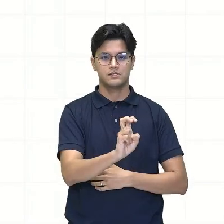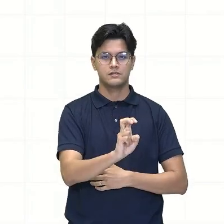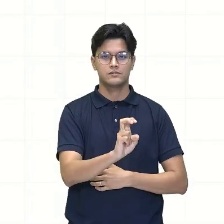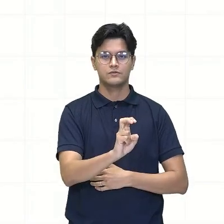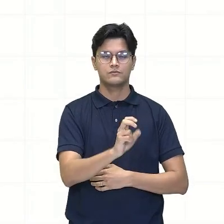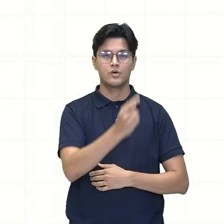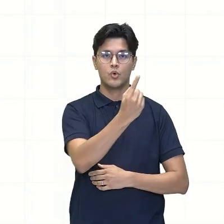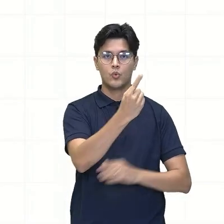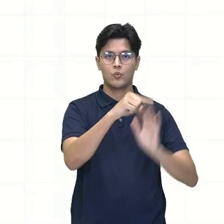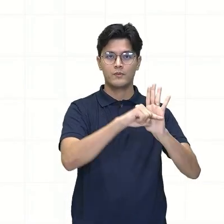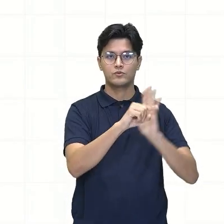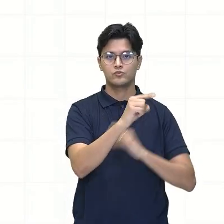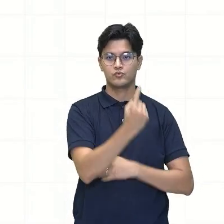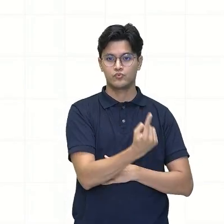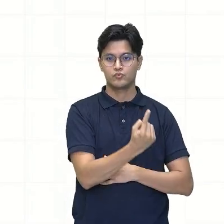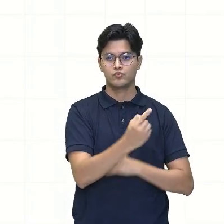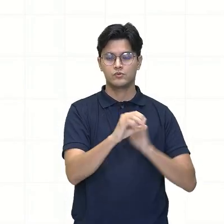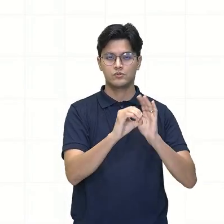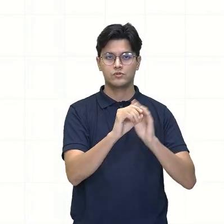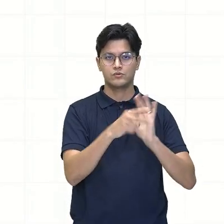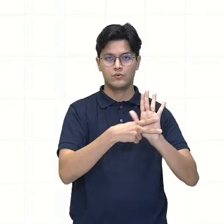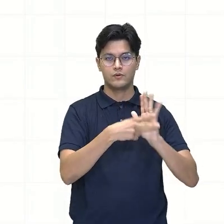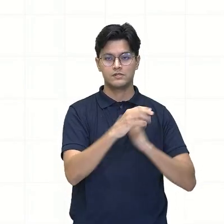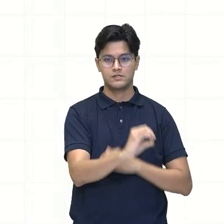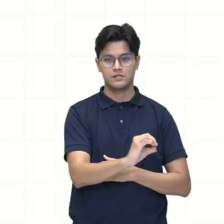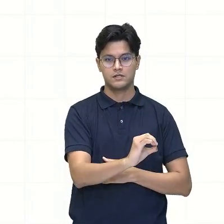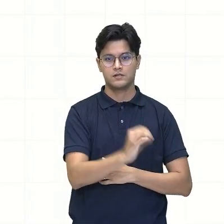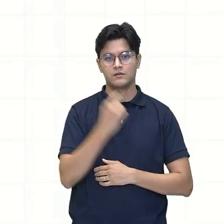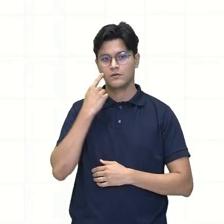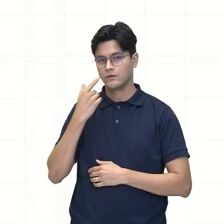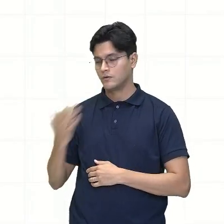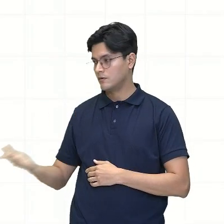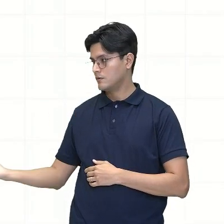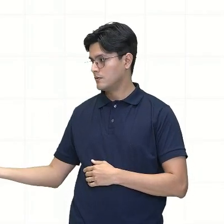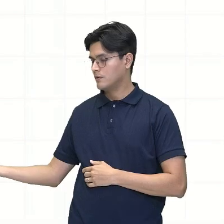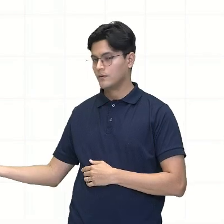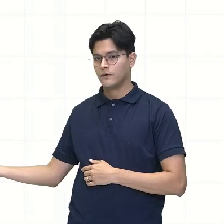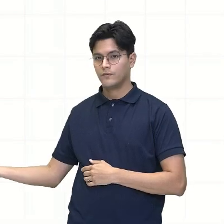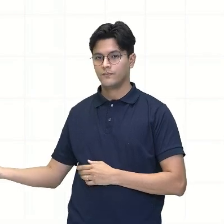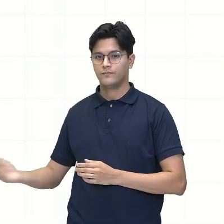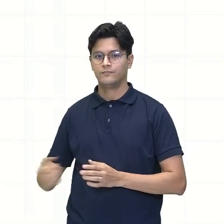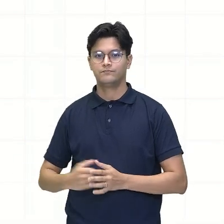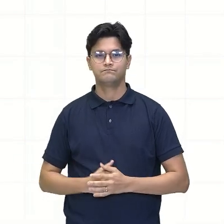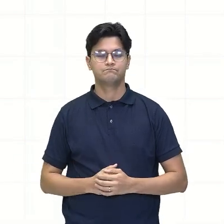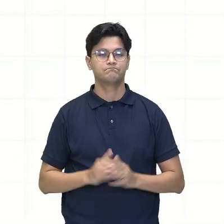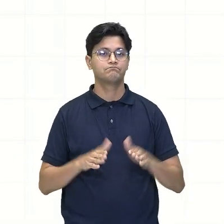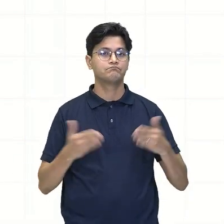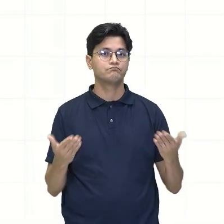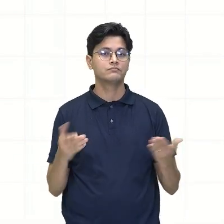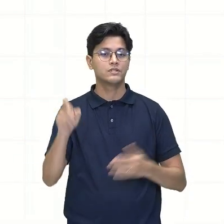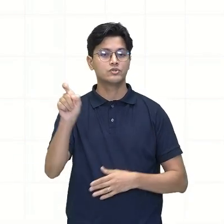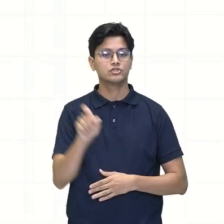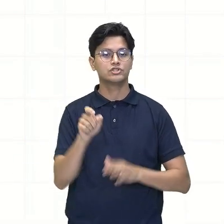0. Então, o valor de x do ângulo que está faltando é de